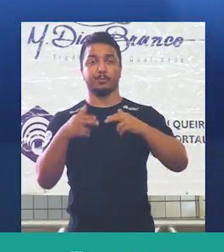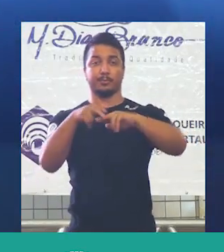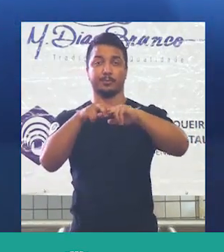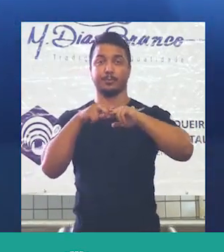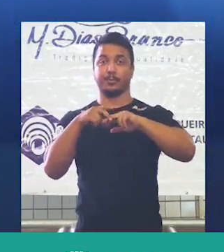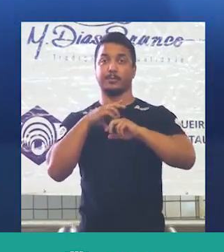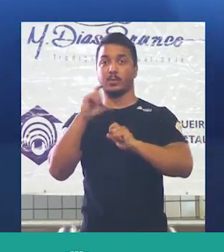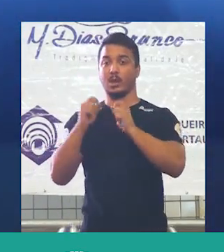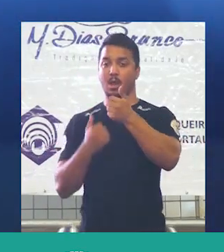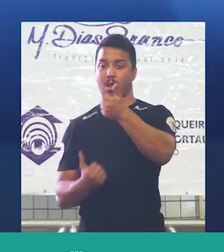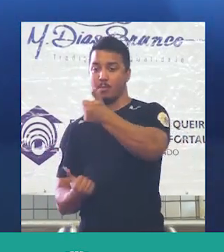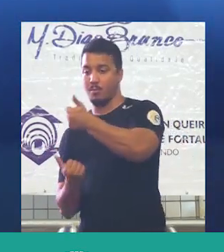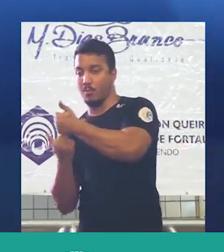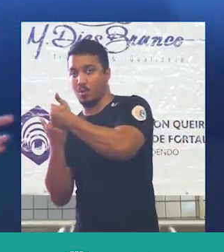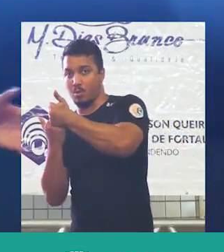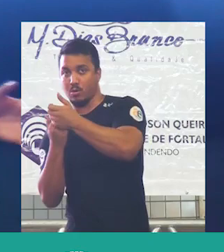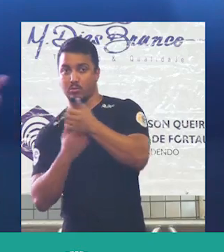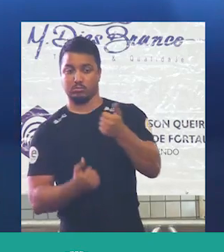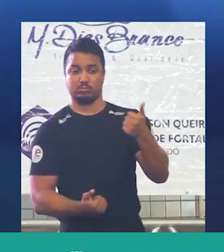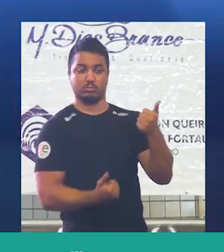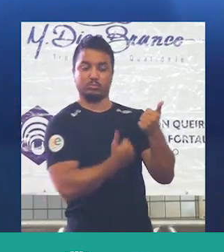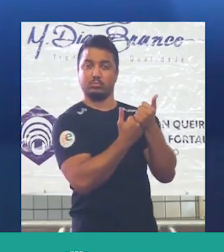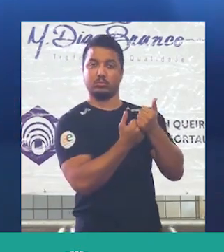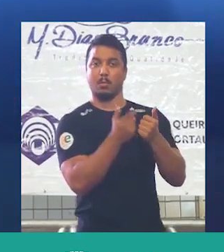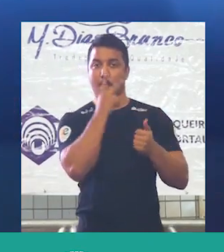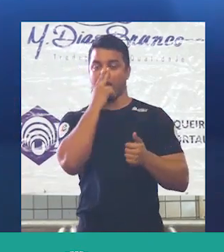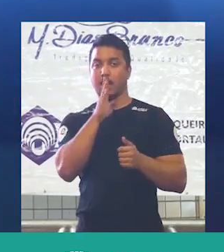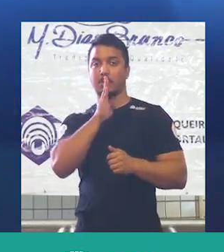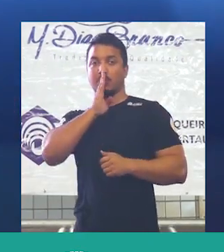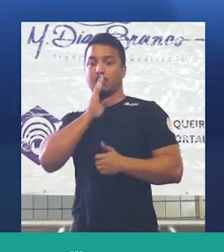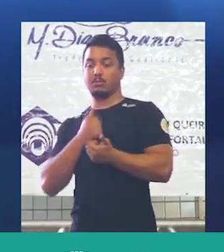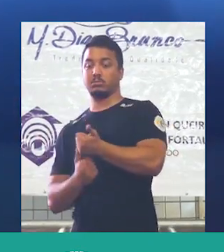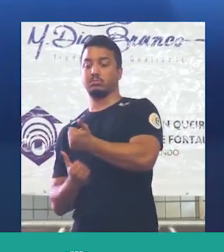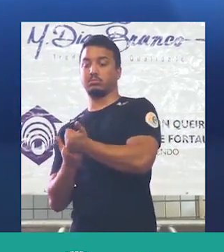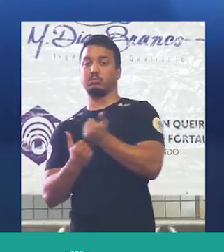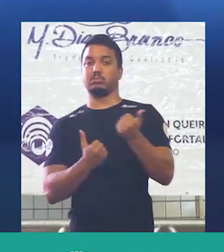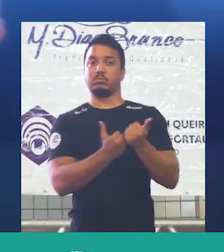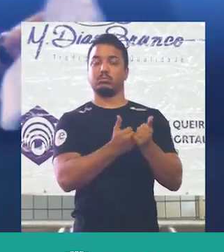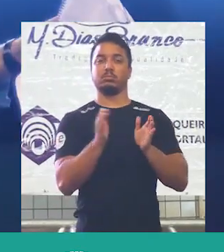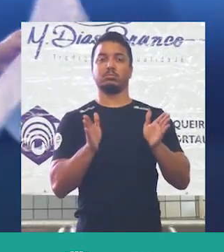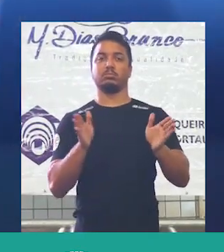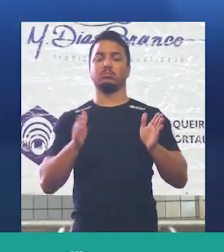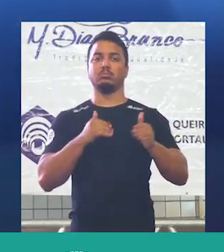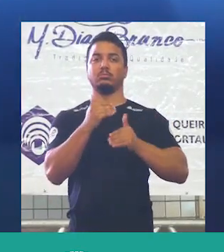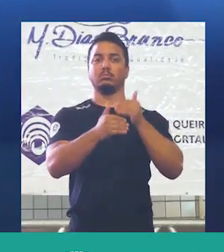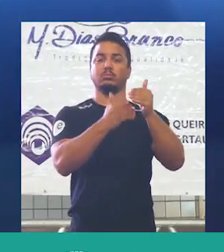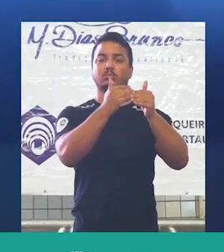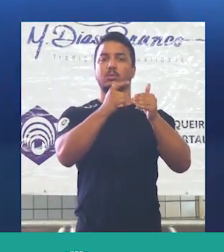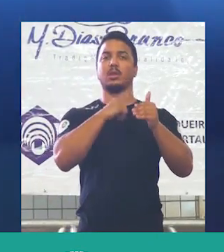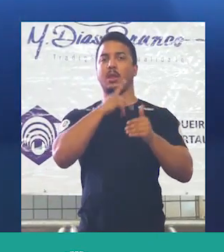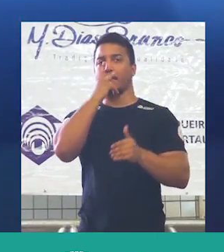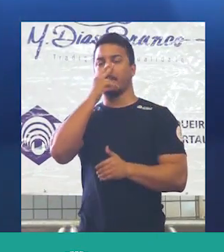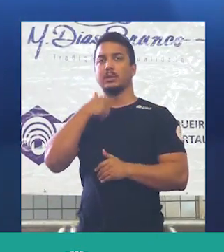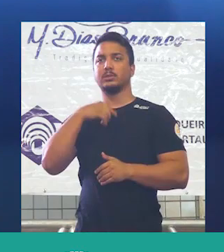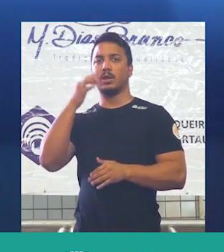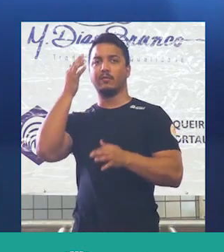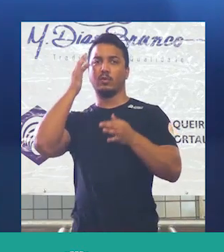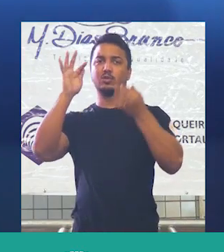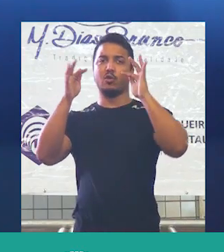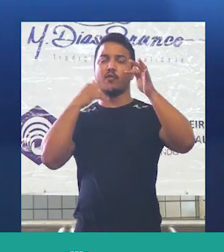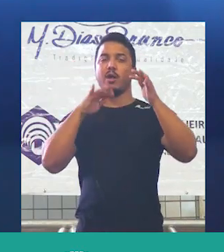Então, apoia um aqui, apoia o outro acolá, faz o consenso. E como diria a grande